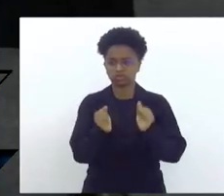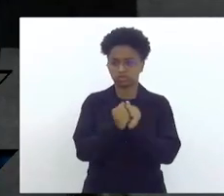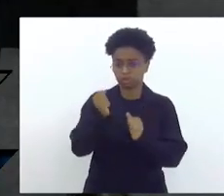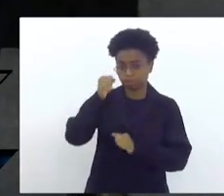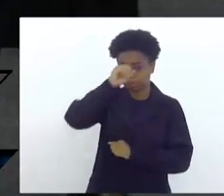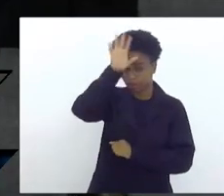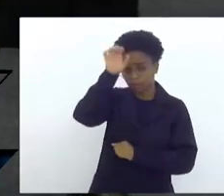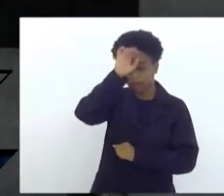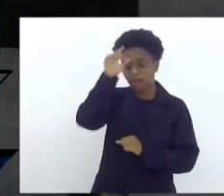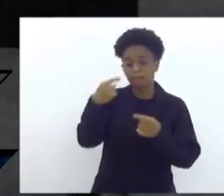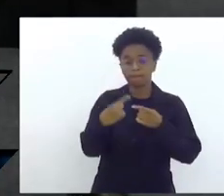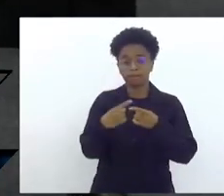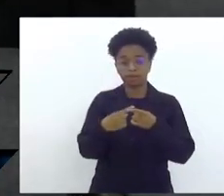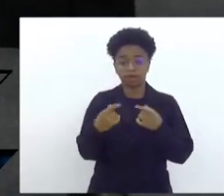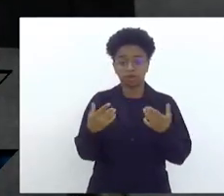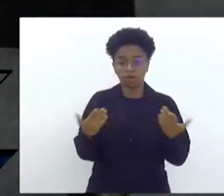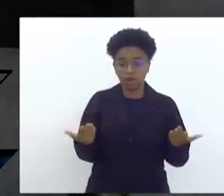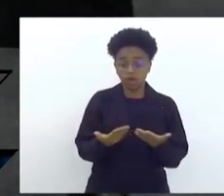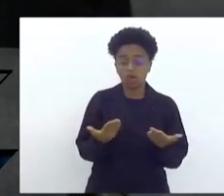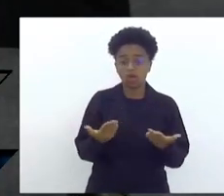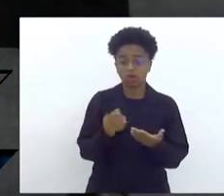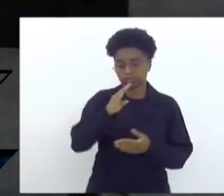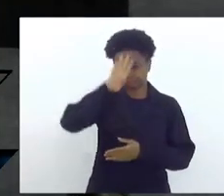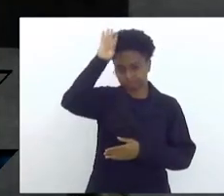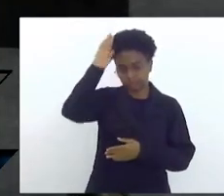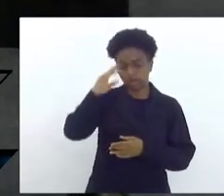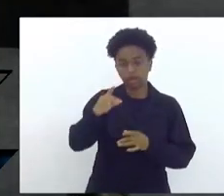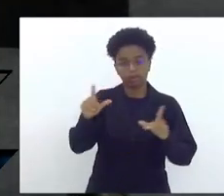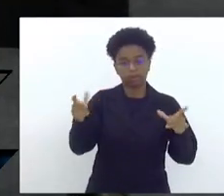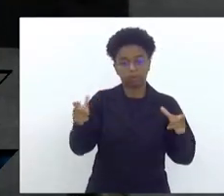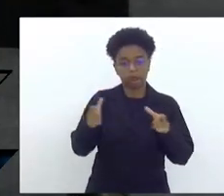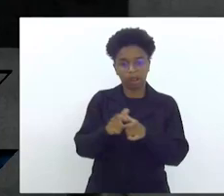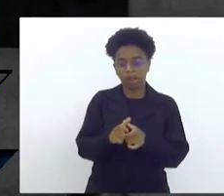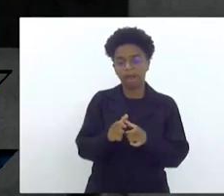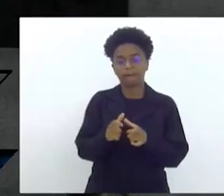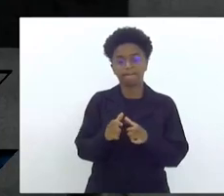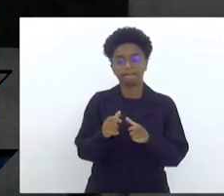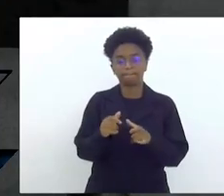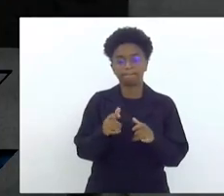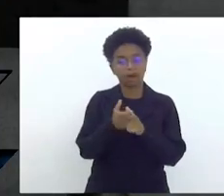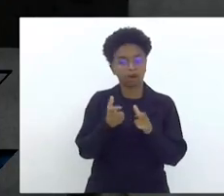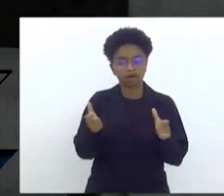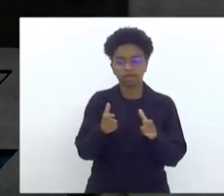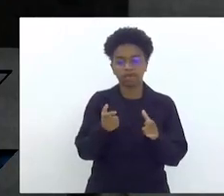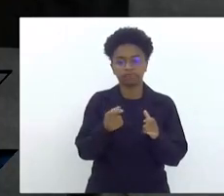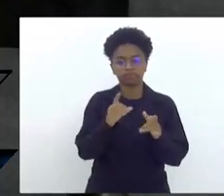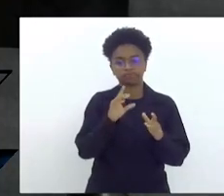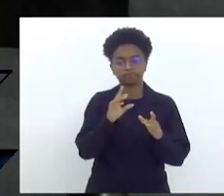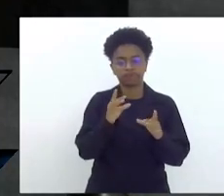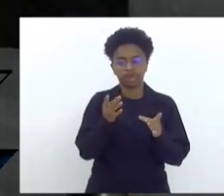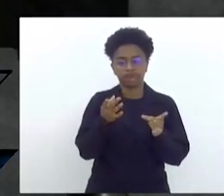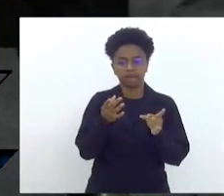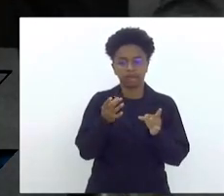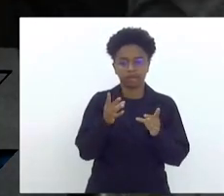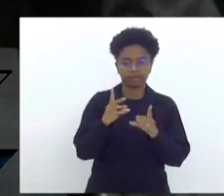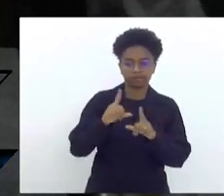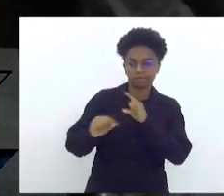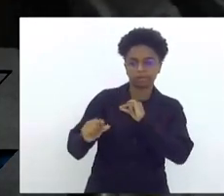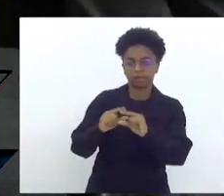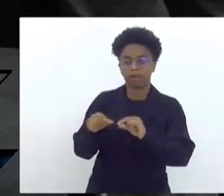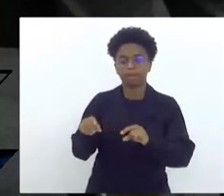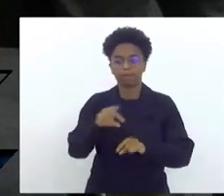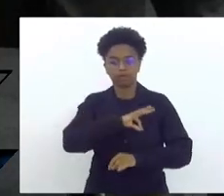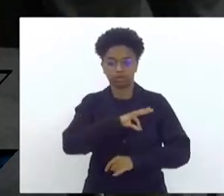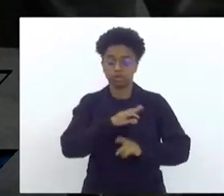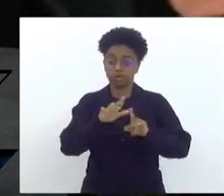hoje o maior número de baixa nas polícias é exatamente com sofrimento mental com sofrimento psicológico e a gente tinha